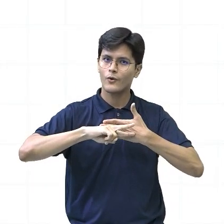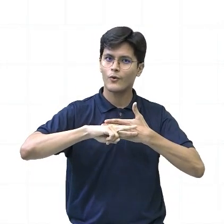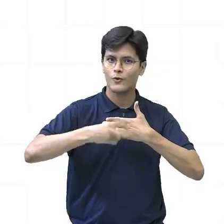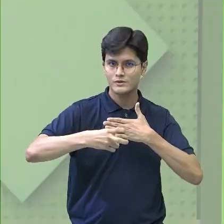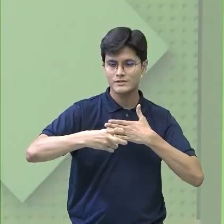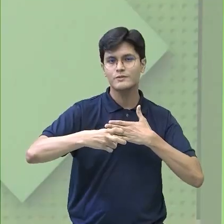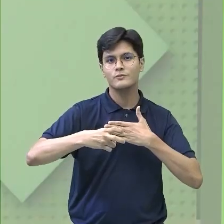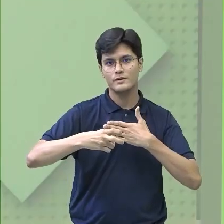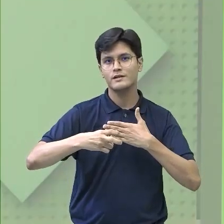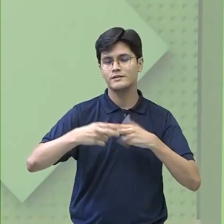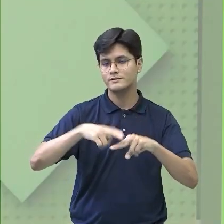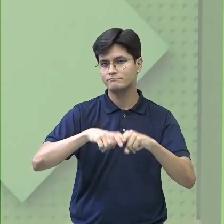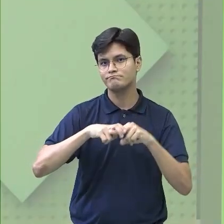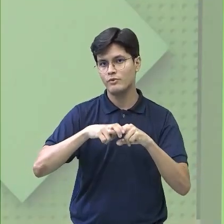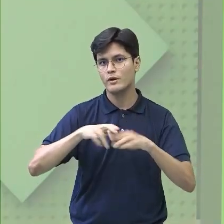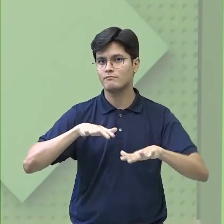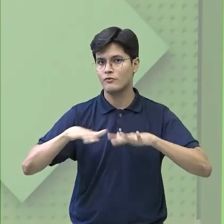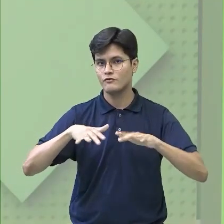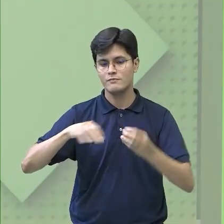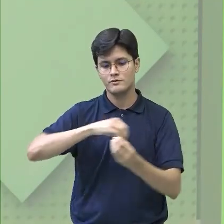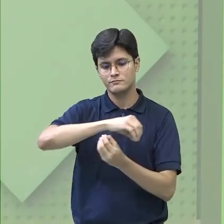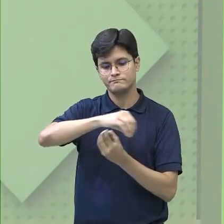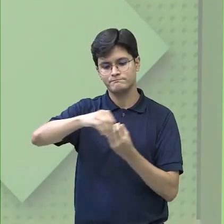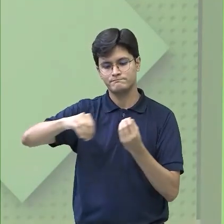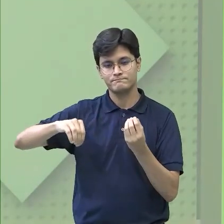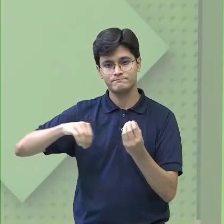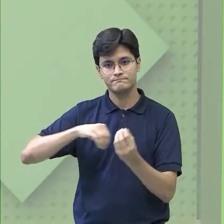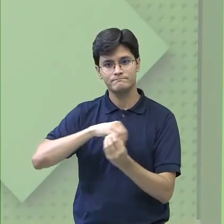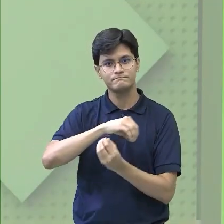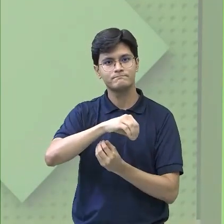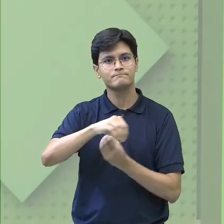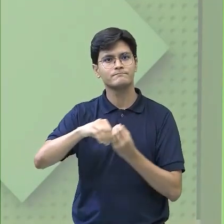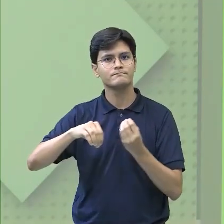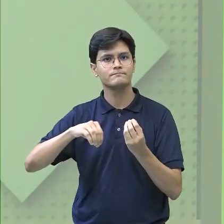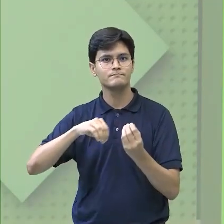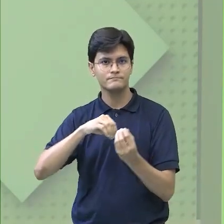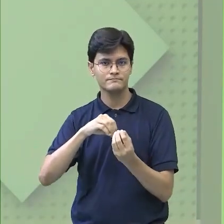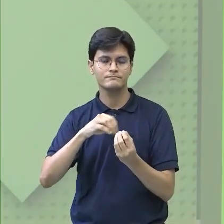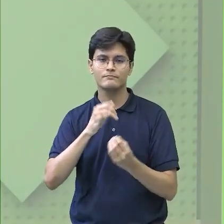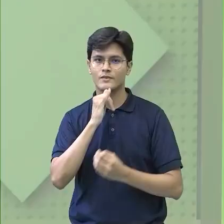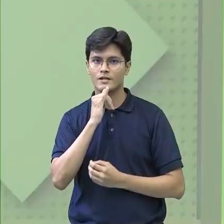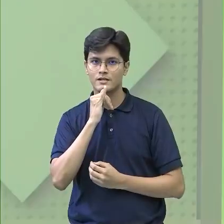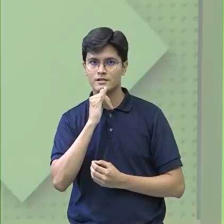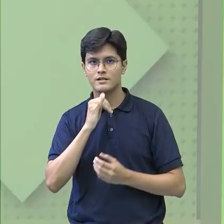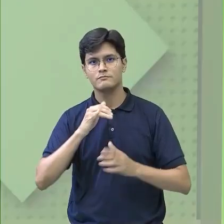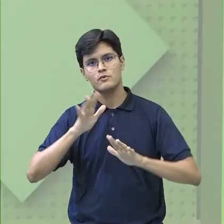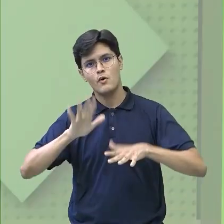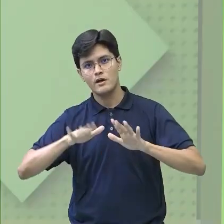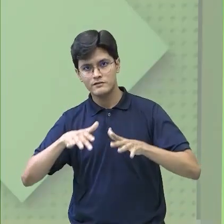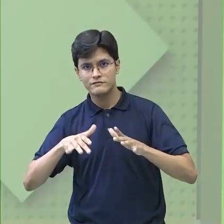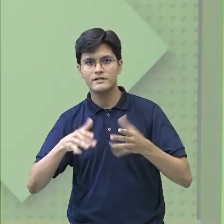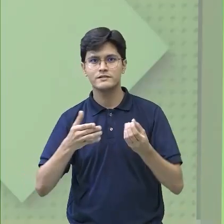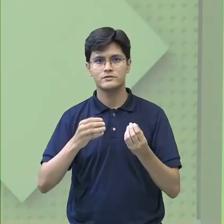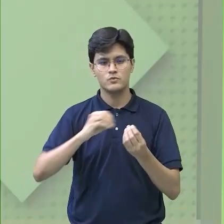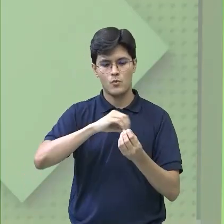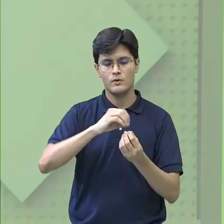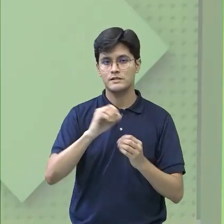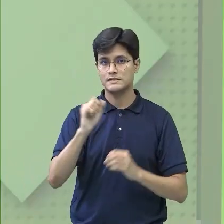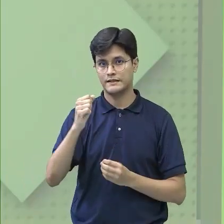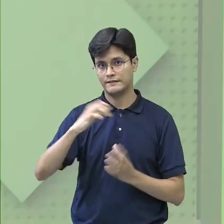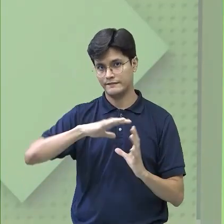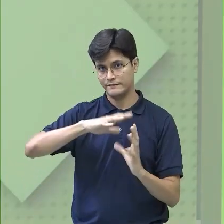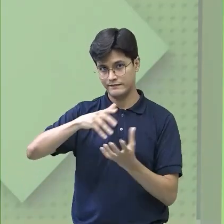desse movimento aí ao redor do Sol. Em algum momento, o nosso planeta vai estar um pouquinho mais distante do Sol, recebendo